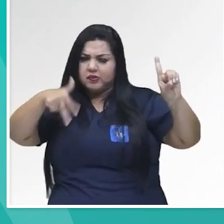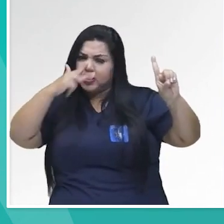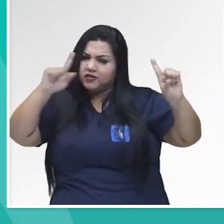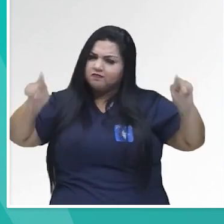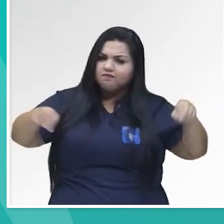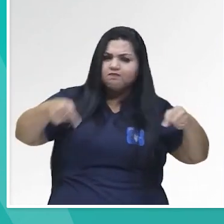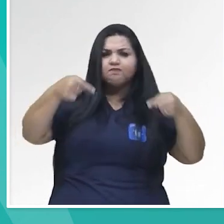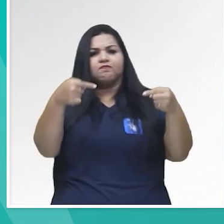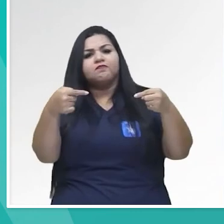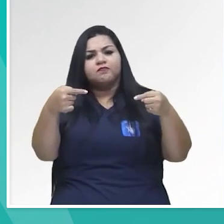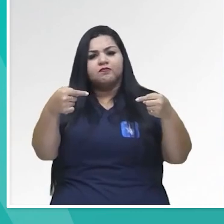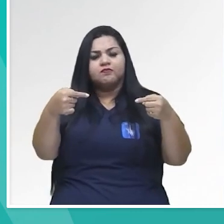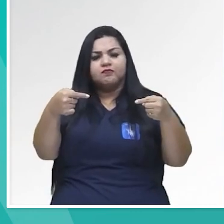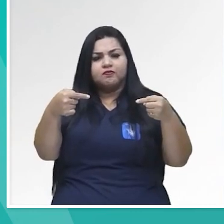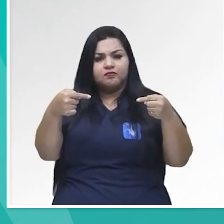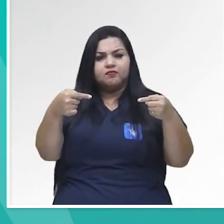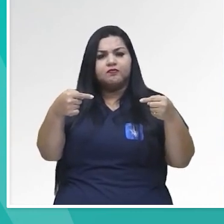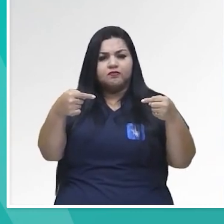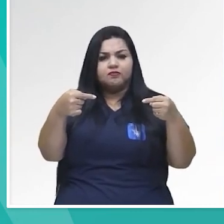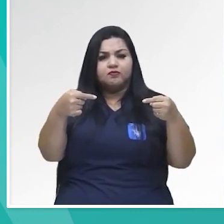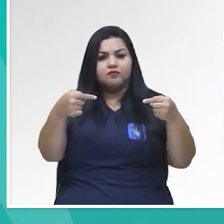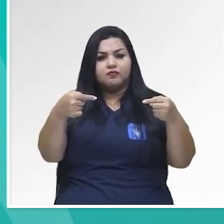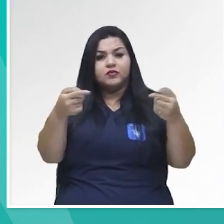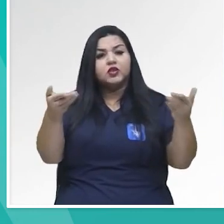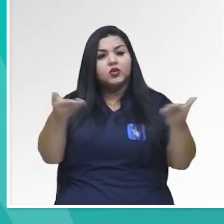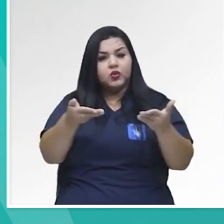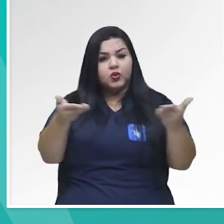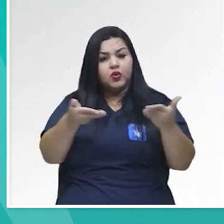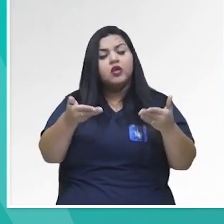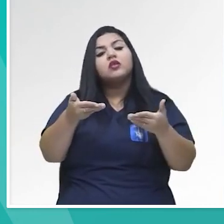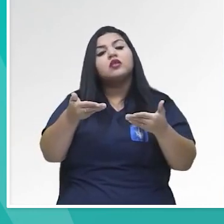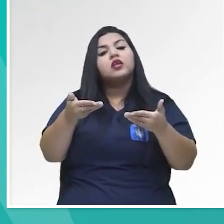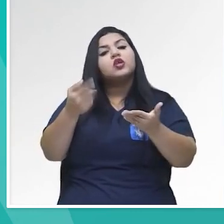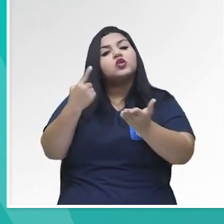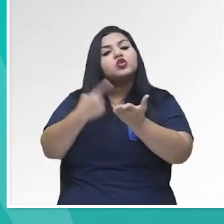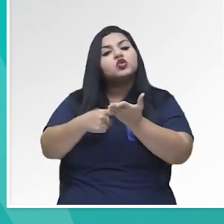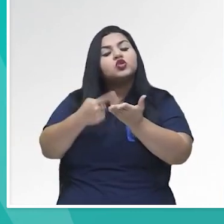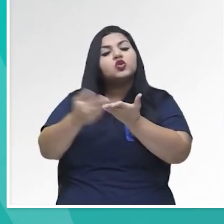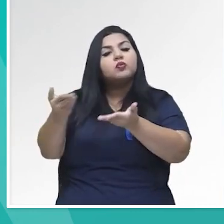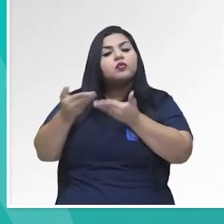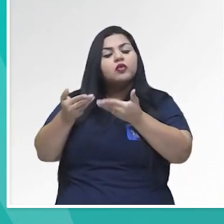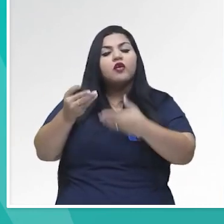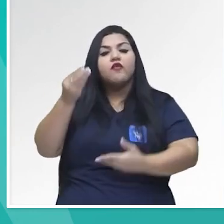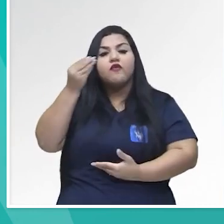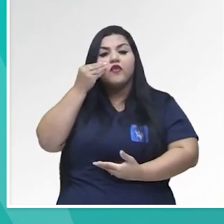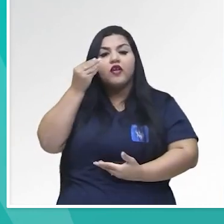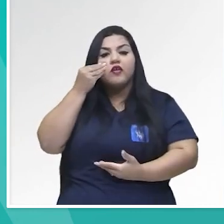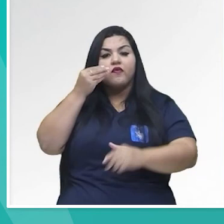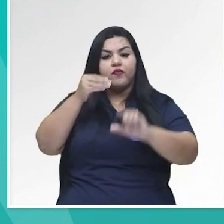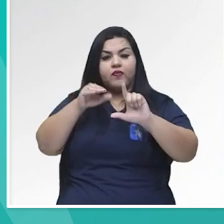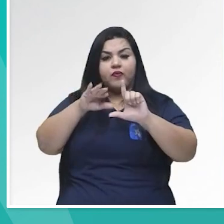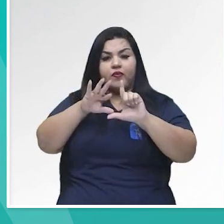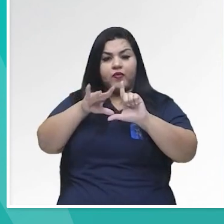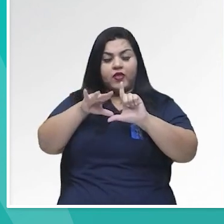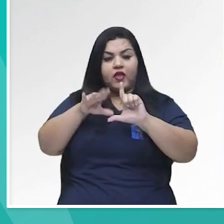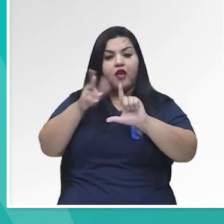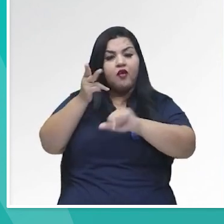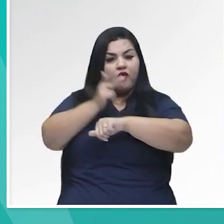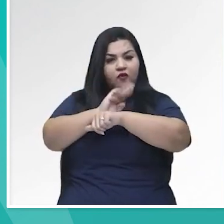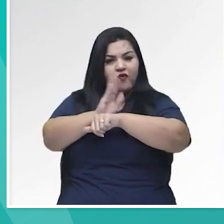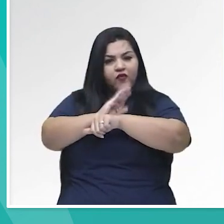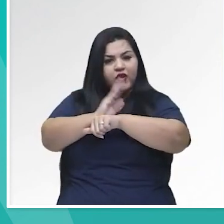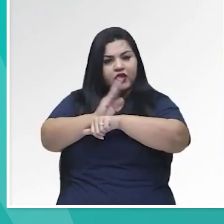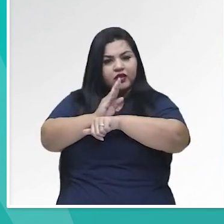do teocentrismo, né? Agora, nesse momento, eu te convido a ver esse vídeo do Albert Einstein